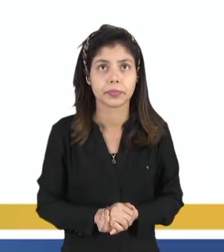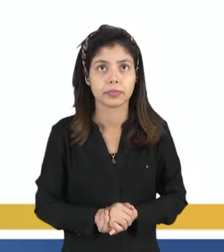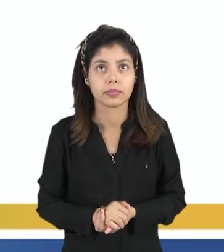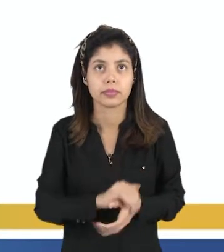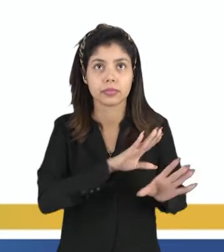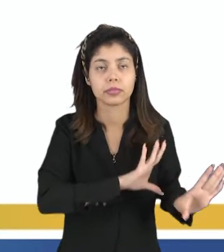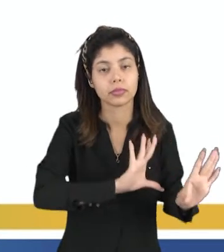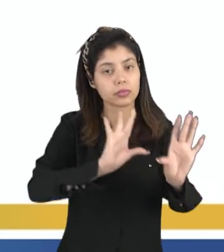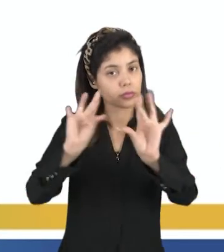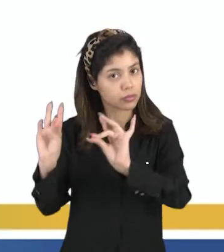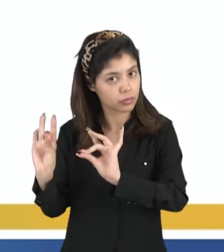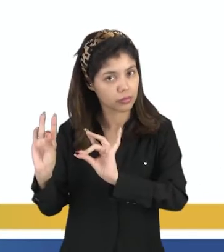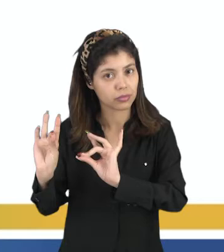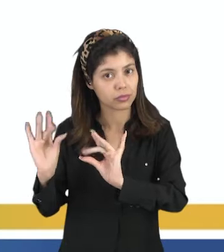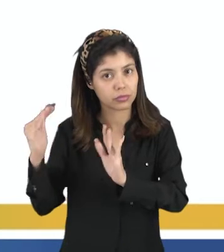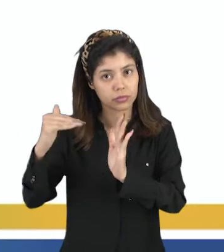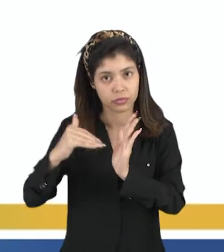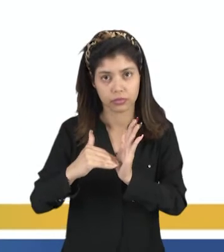são levadas